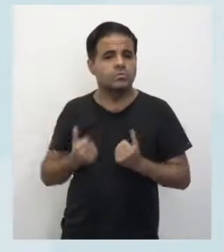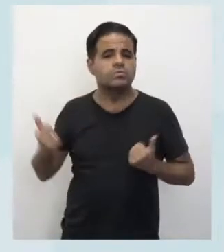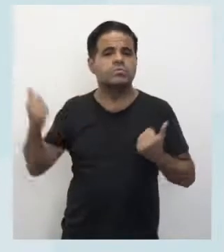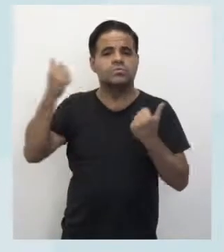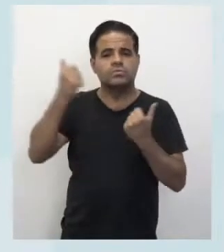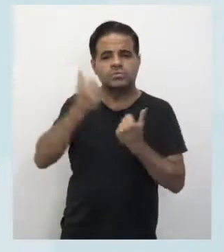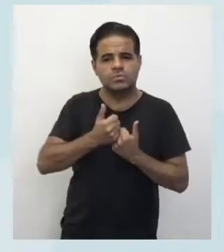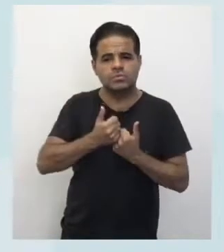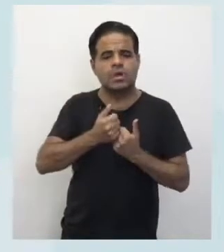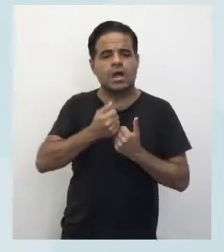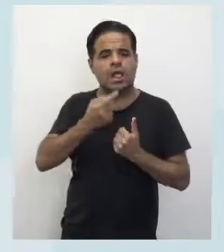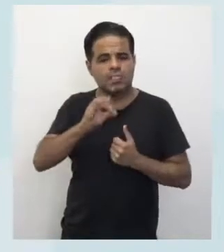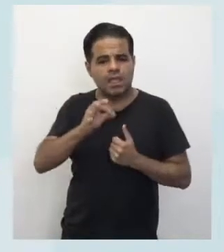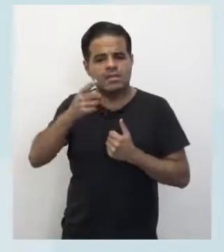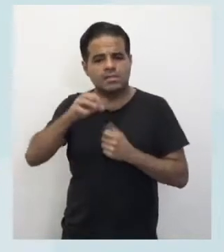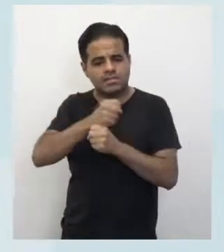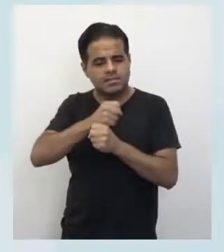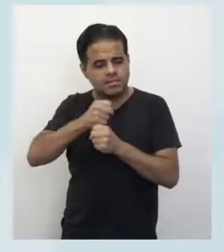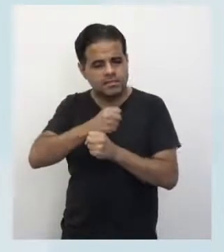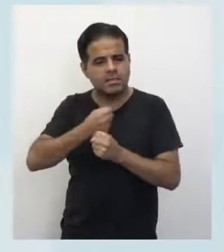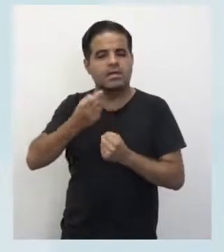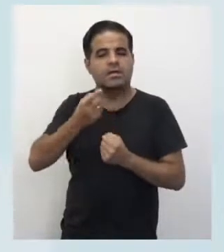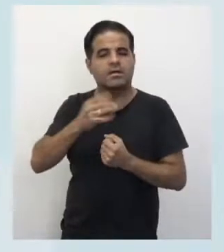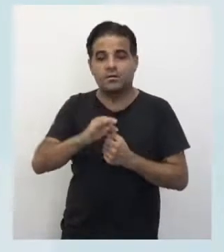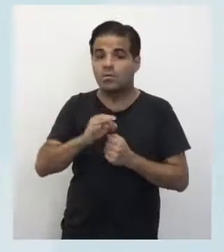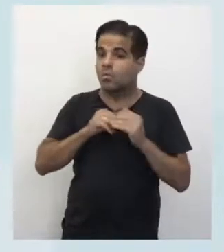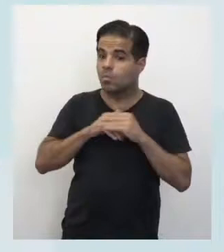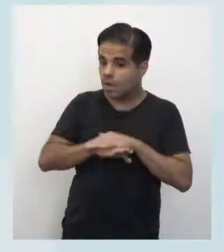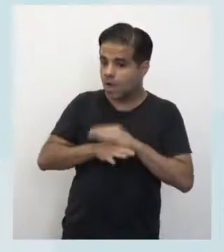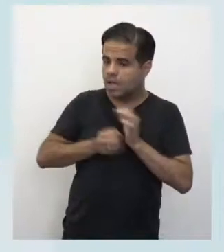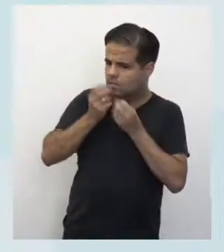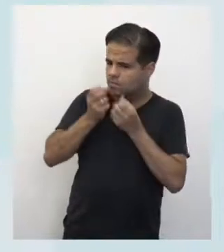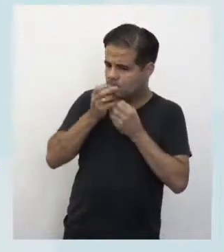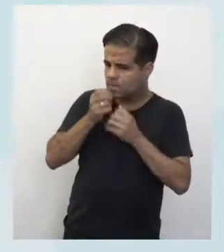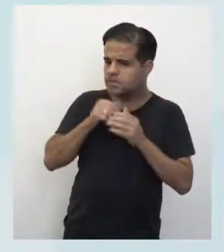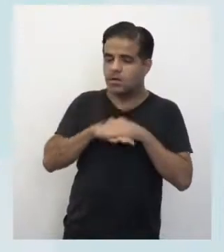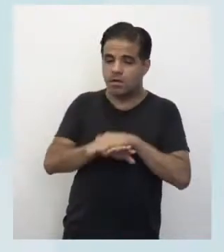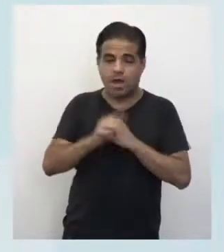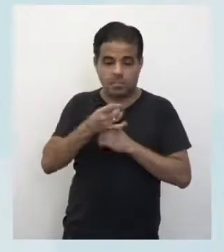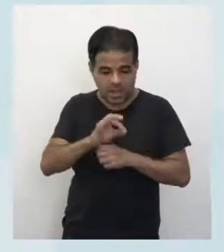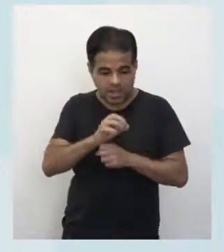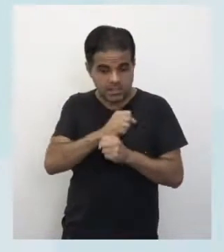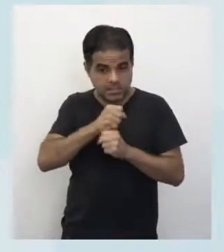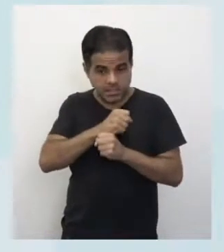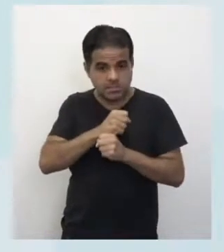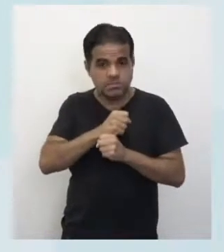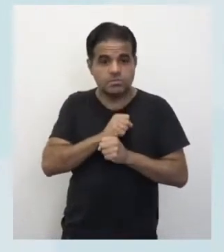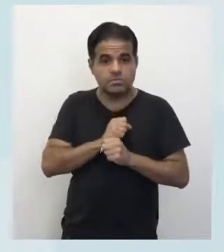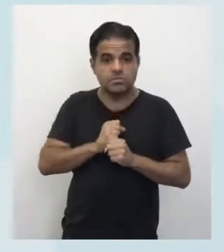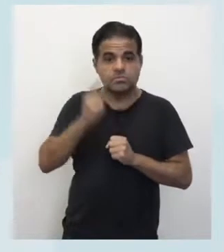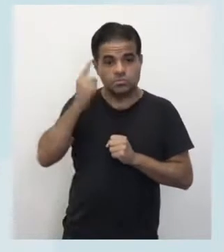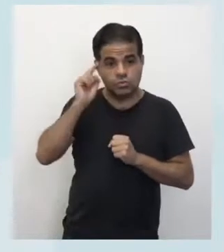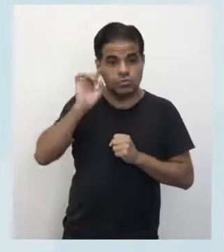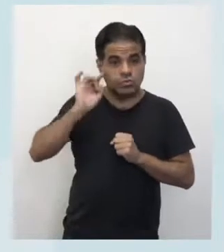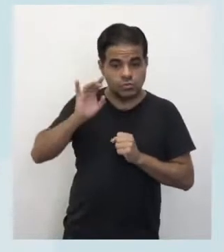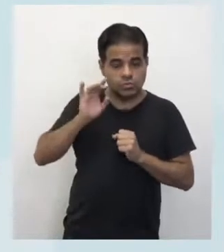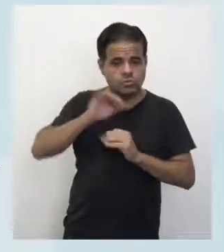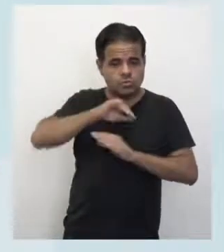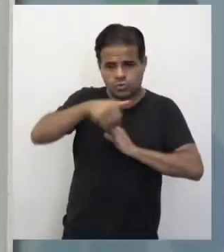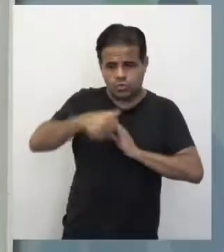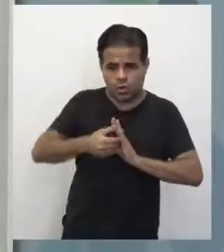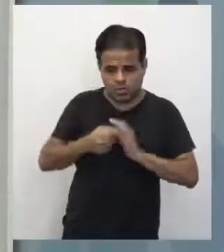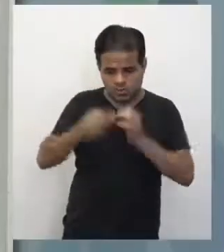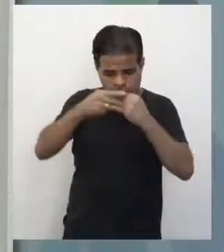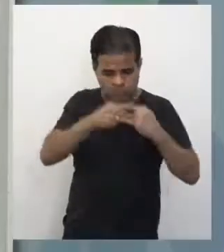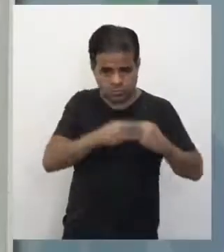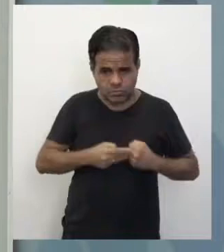substituídos em média a cada 10 anos. Guarda essa informação com você. A cada 10 anos, tirando os nossos neurônios, todas as